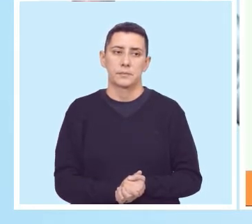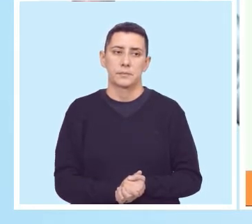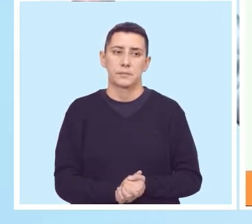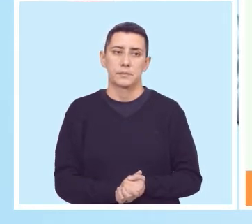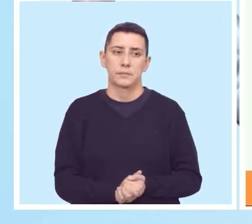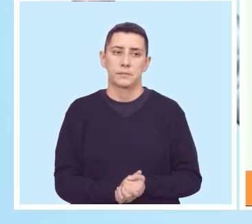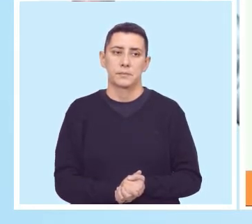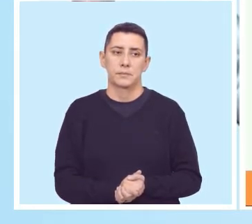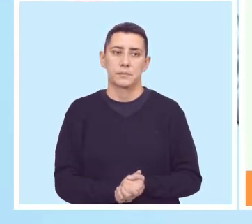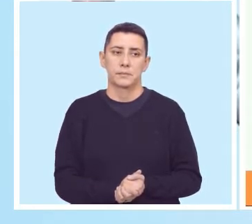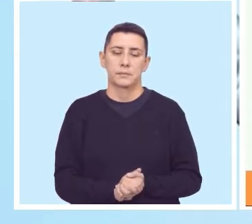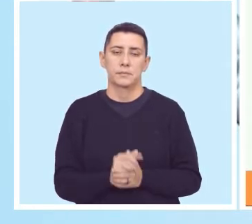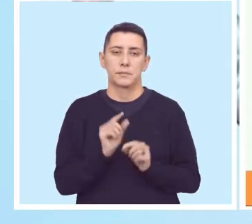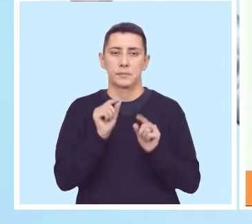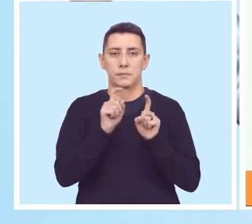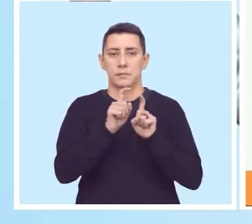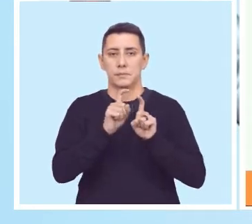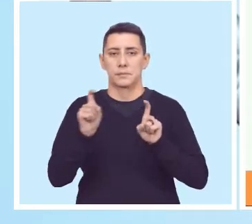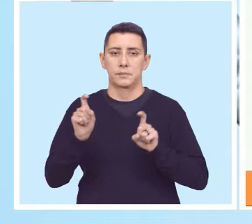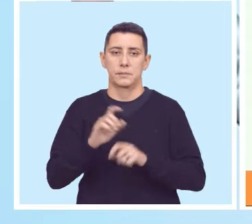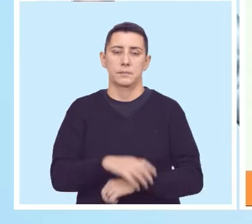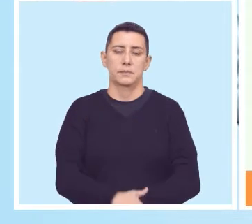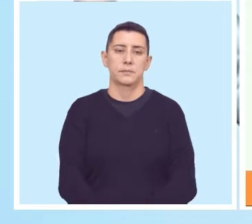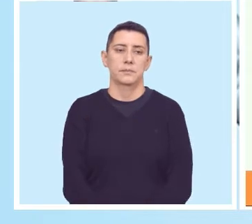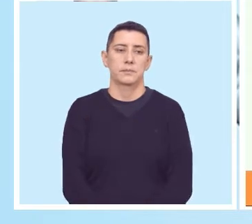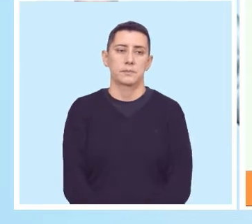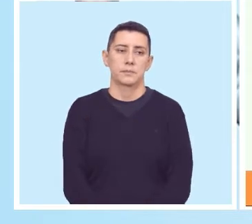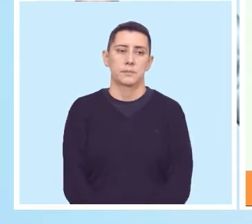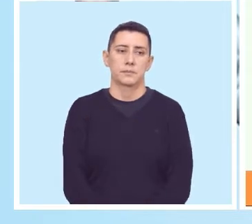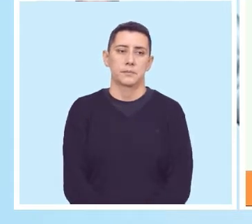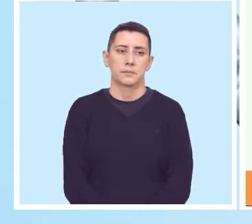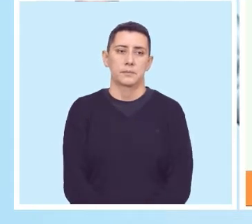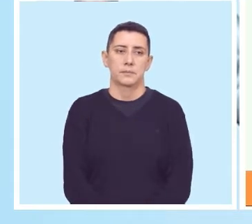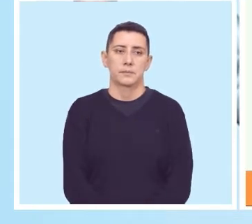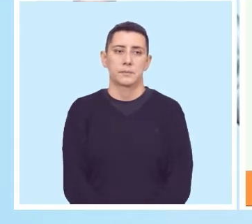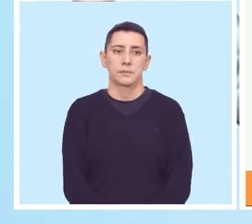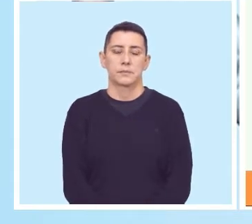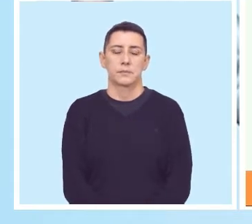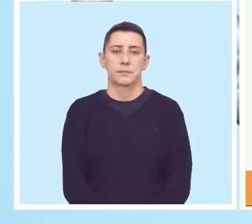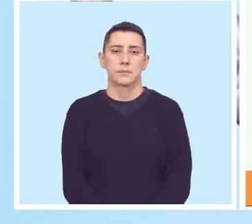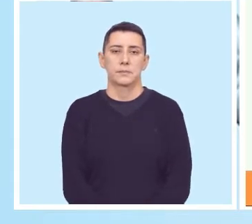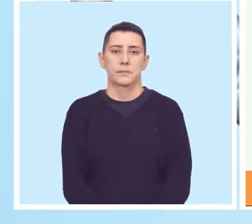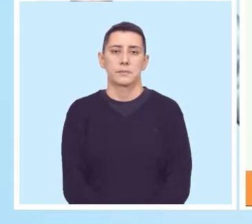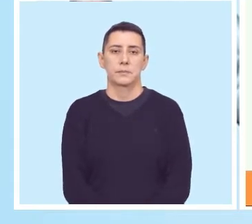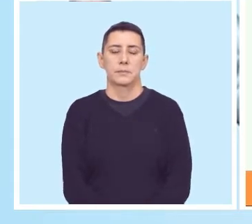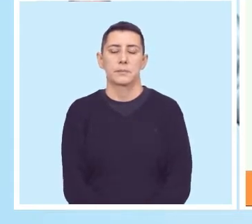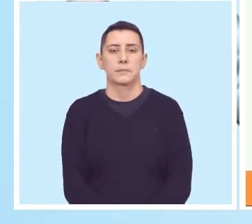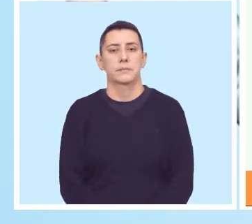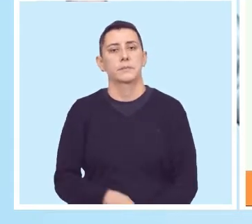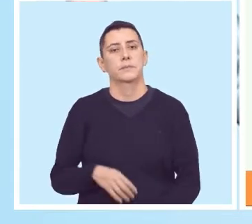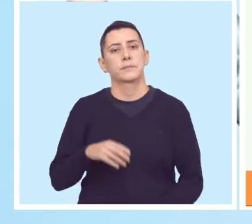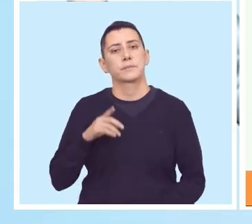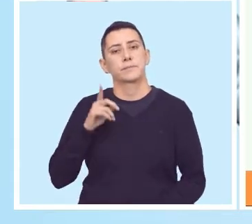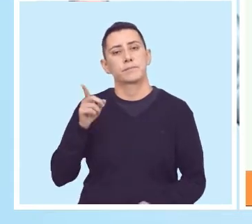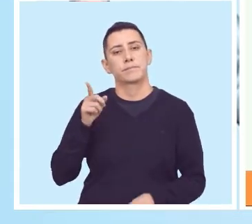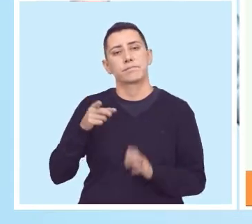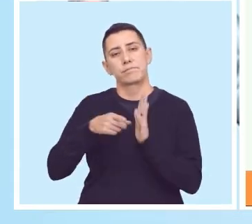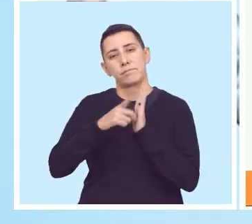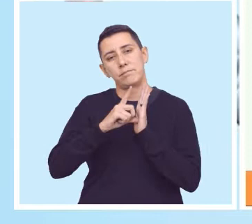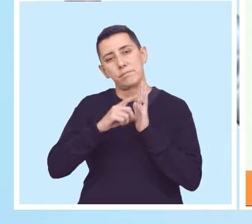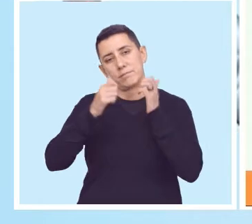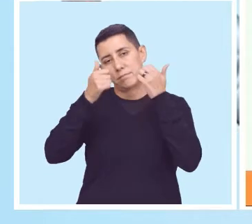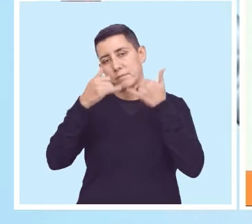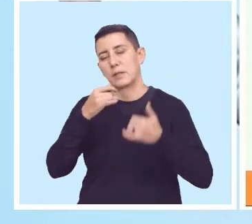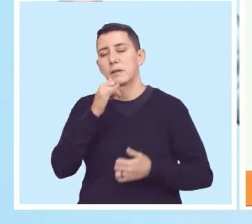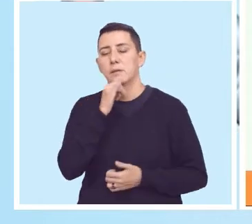Deixa eu avançar um pouquinho. Aquilo que eu comentei, né? O nosso projeto, apesar